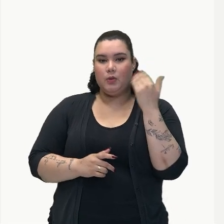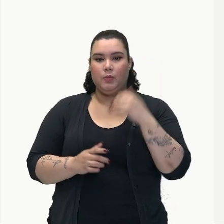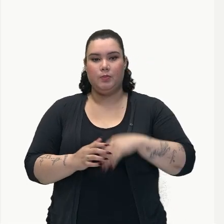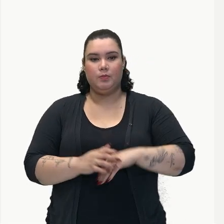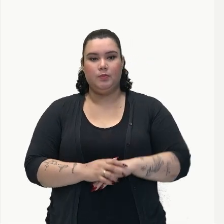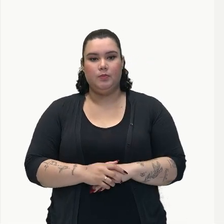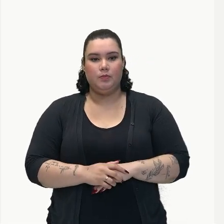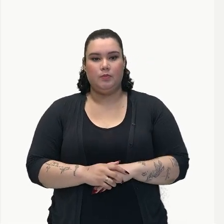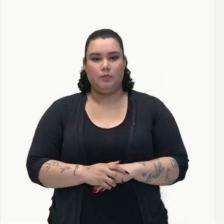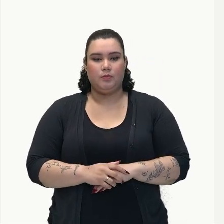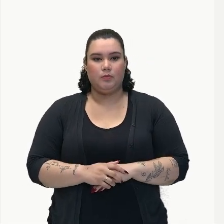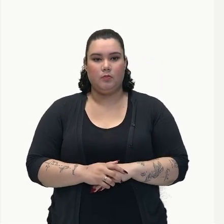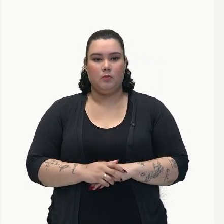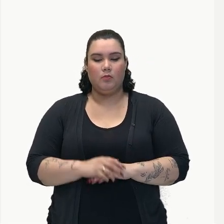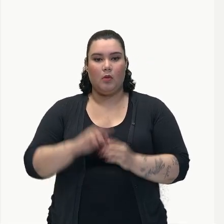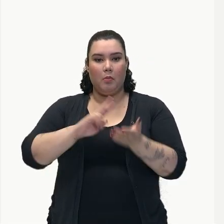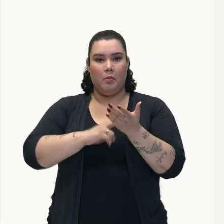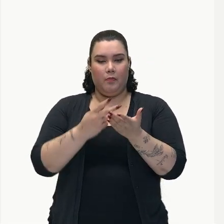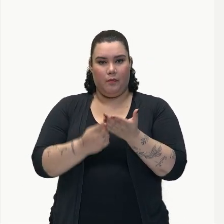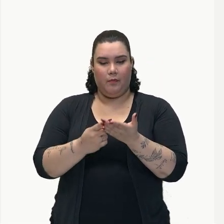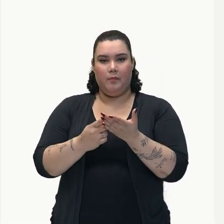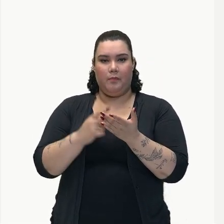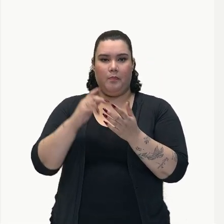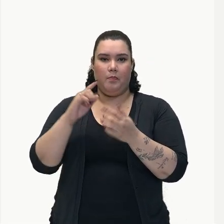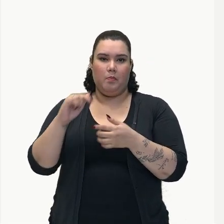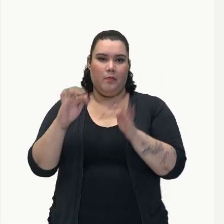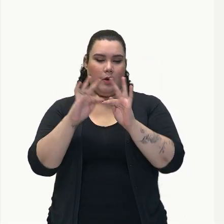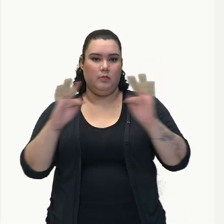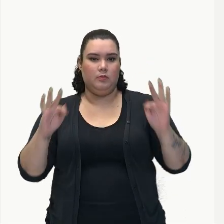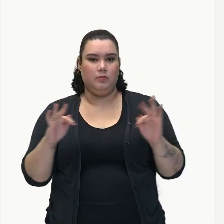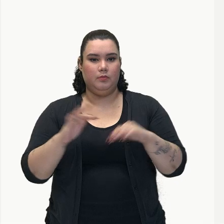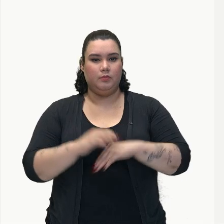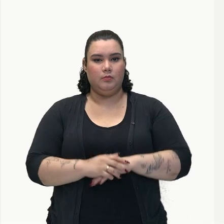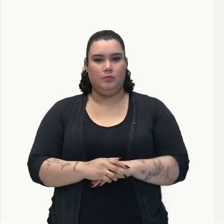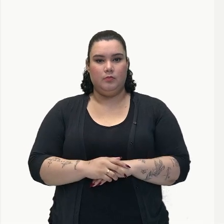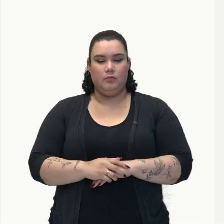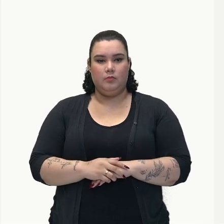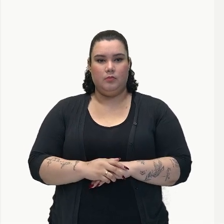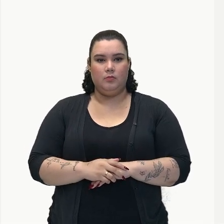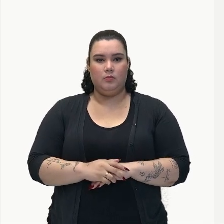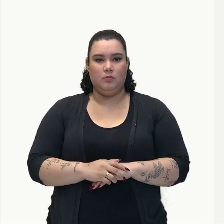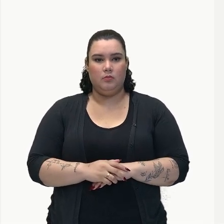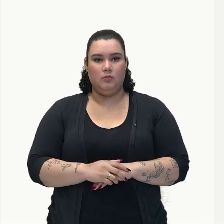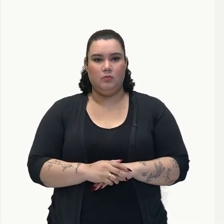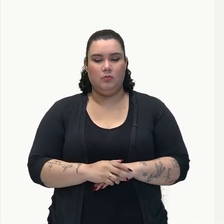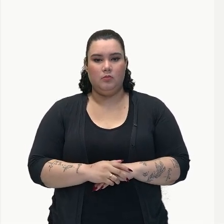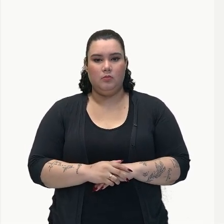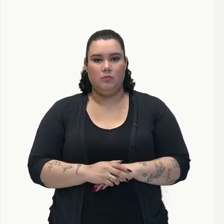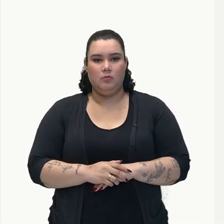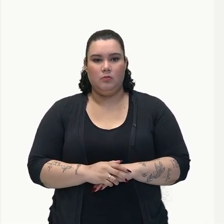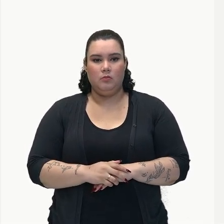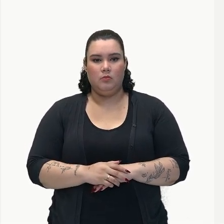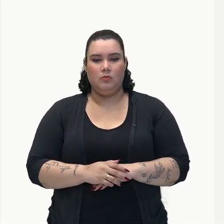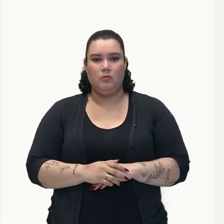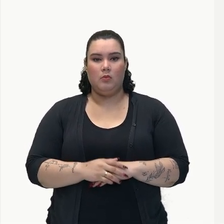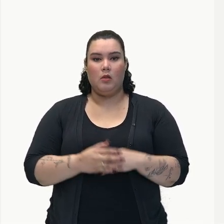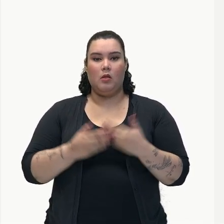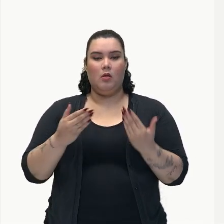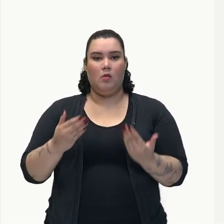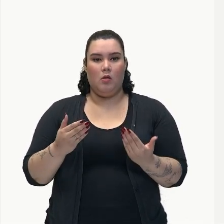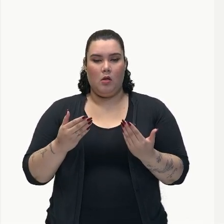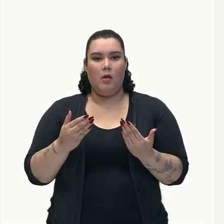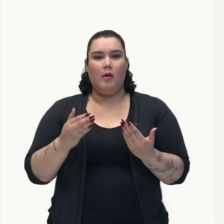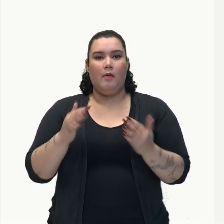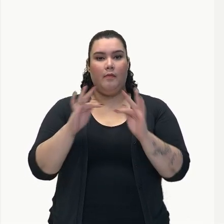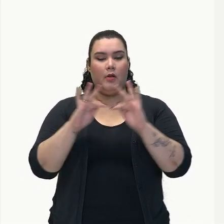tinha. Em português, quando era niña, eu entendo que o texto aqui está na primeira pessoa, ok? Quando